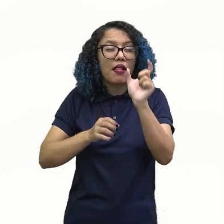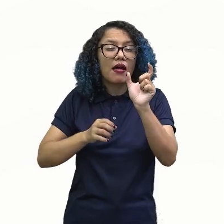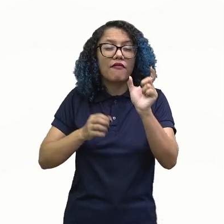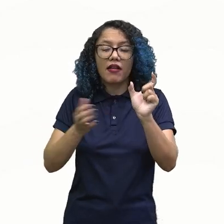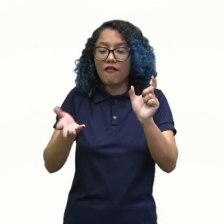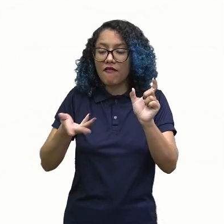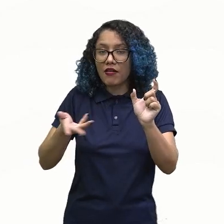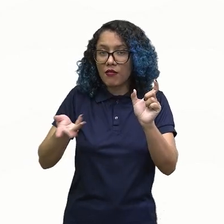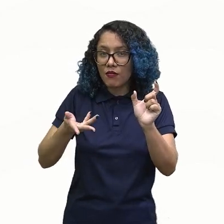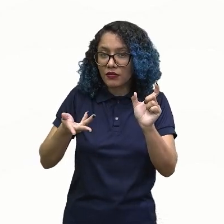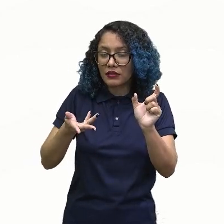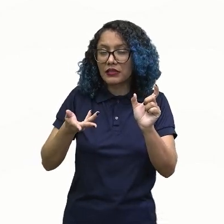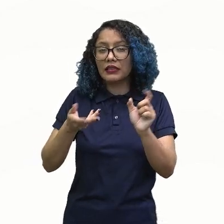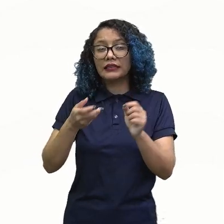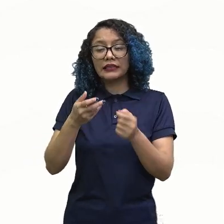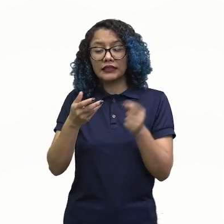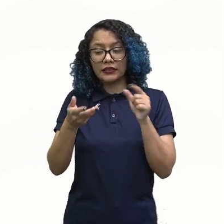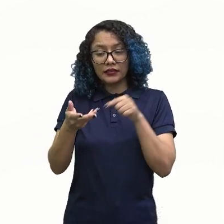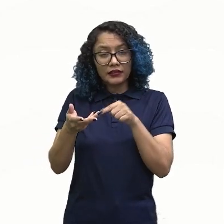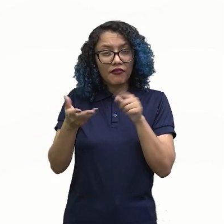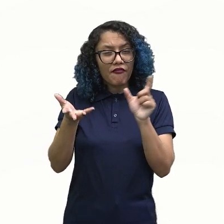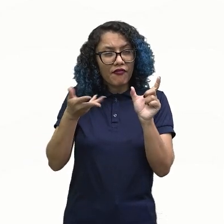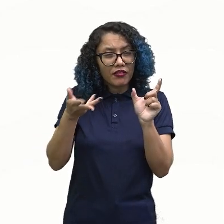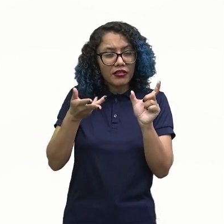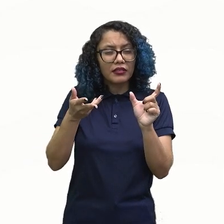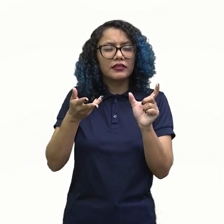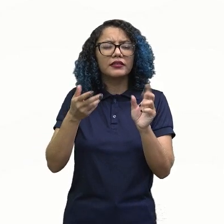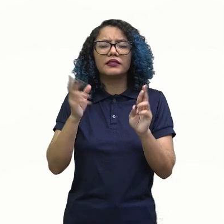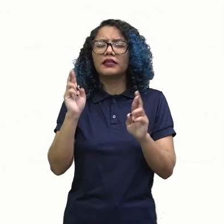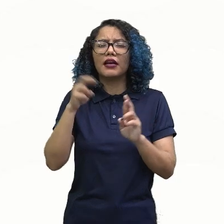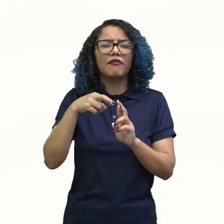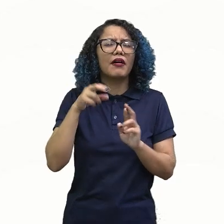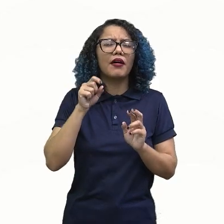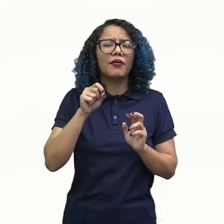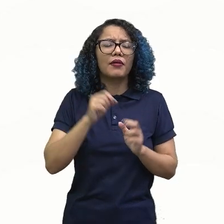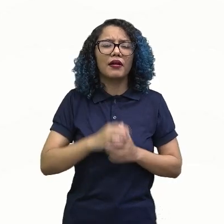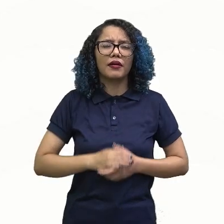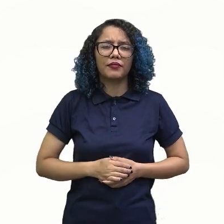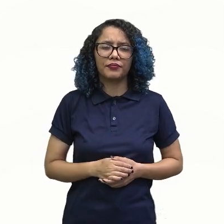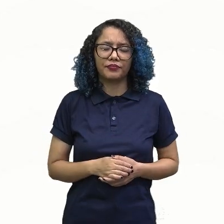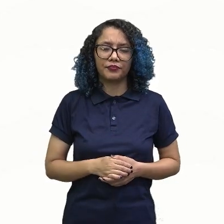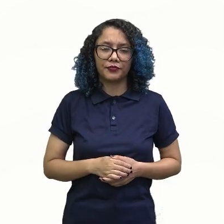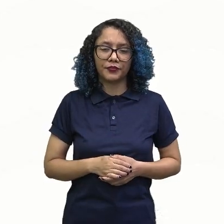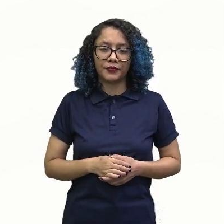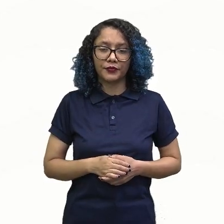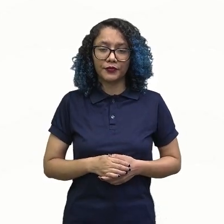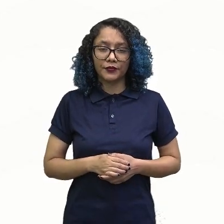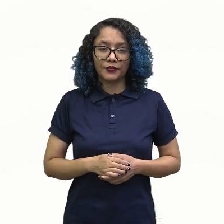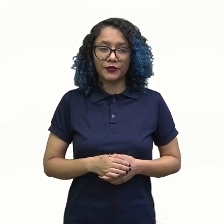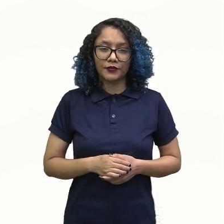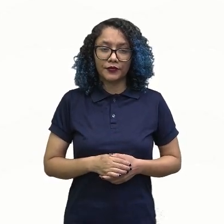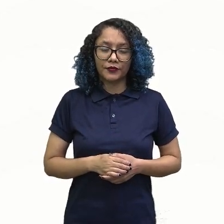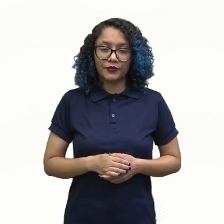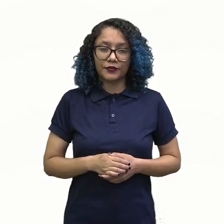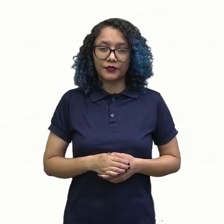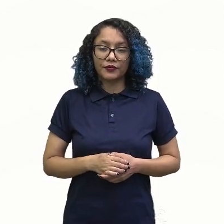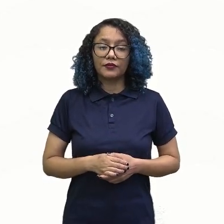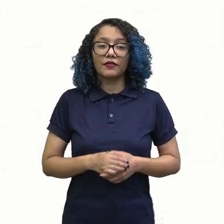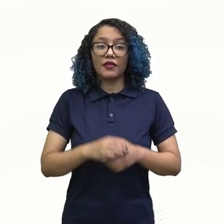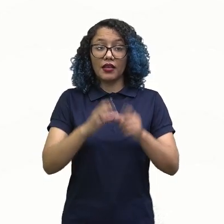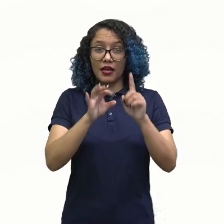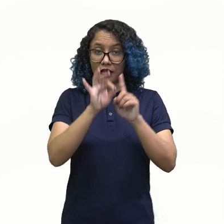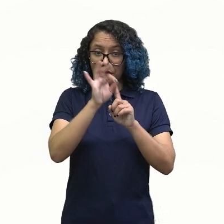de velocidade, logo nós temos aqui a definição de quem? A temperatura é uma